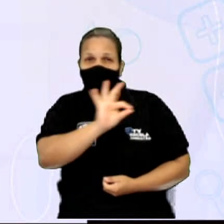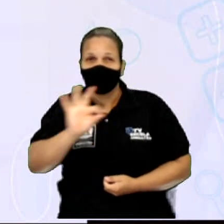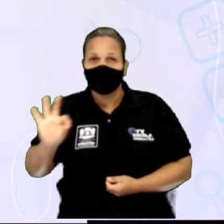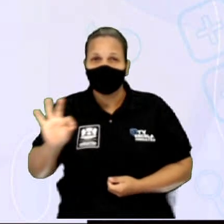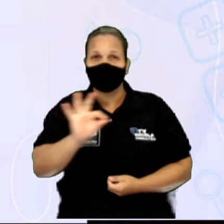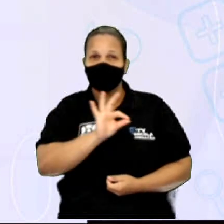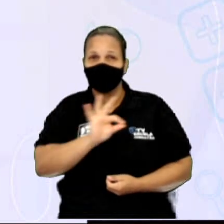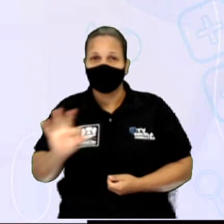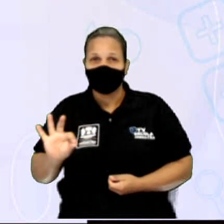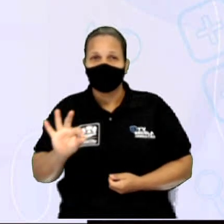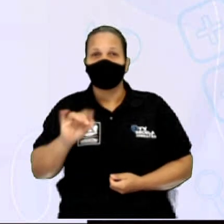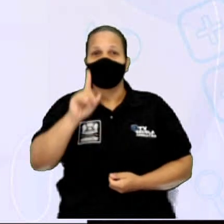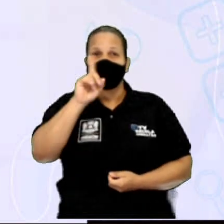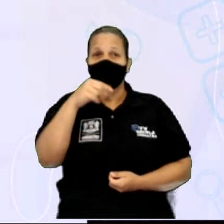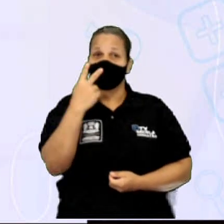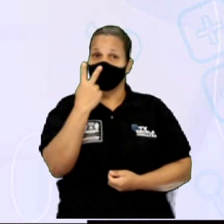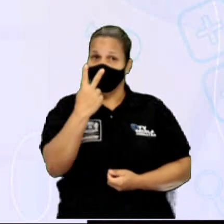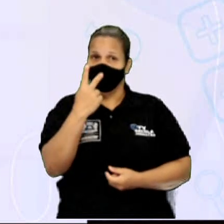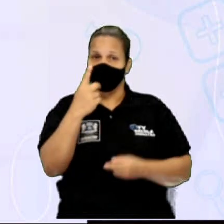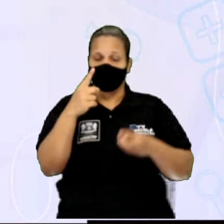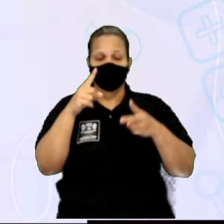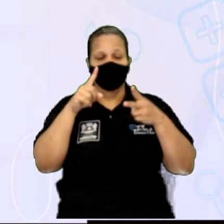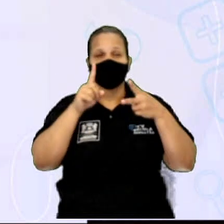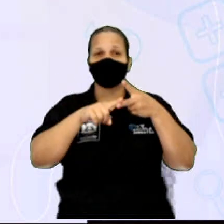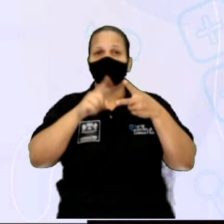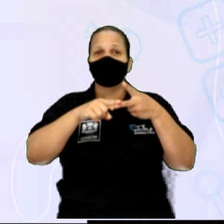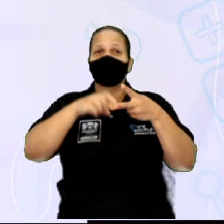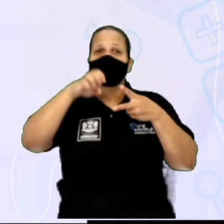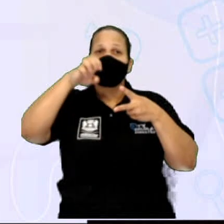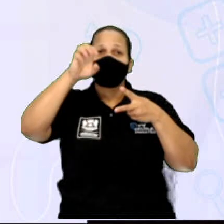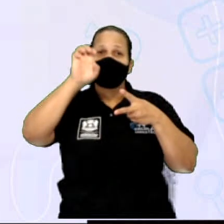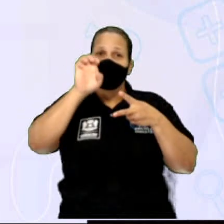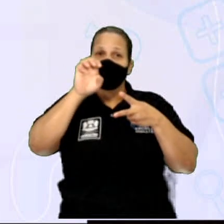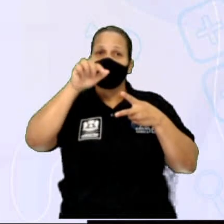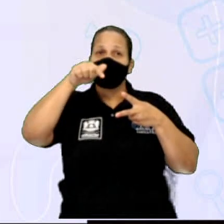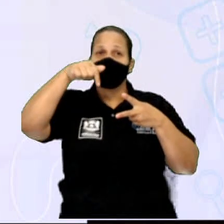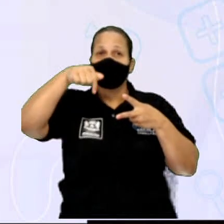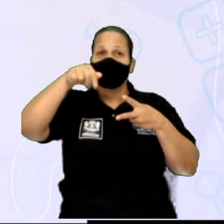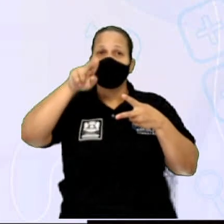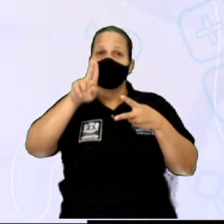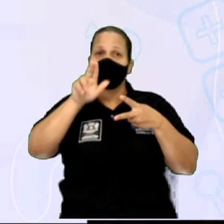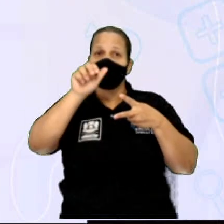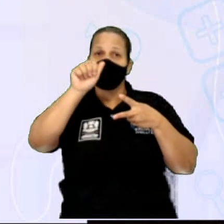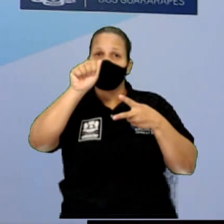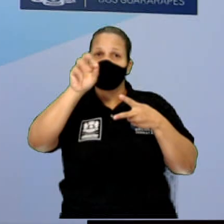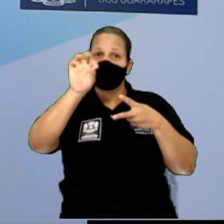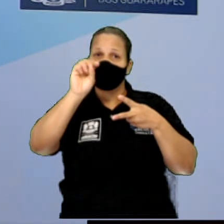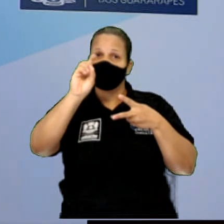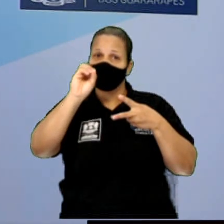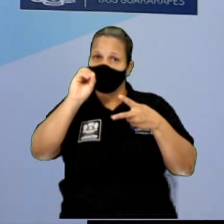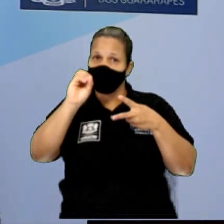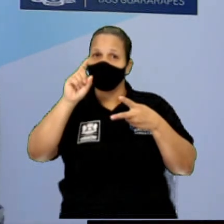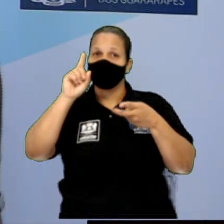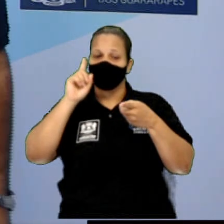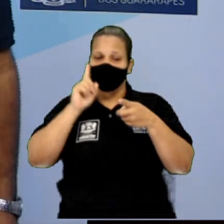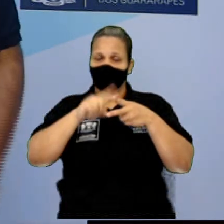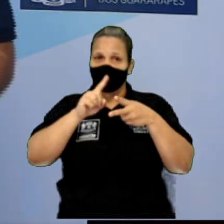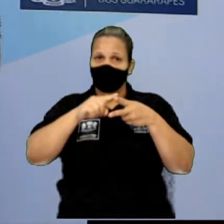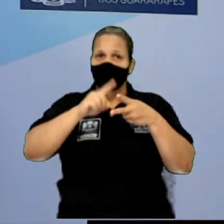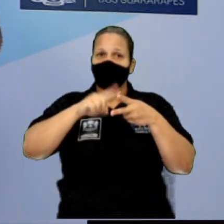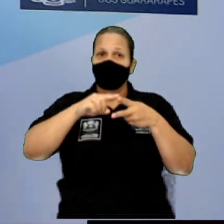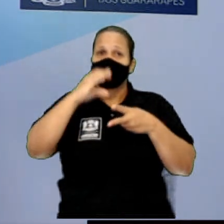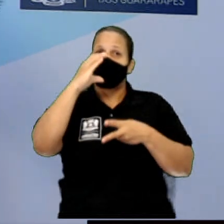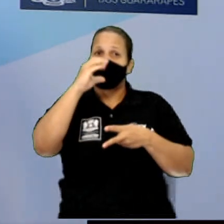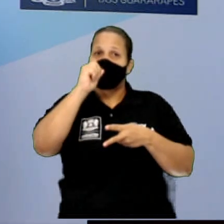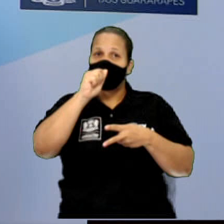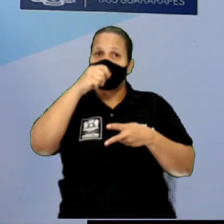linha do Equador e ao sul, o Brasil também é cortado pelo Trópico de Capricórnio. A gente vai falar mais sobre isso